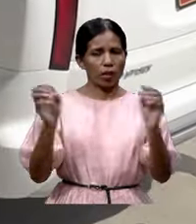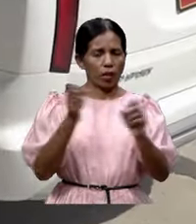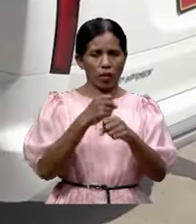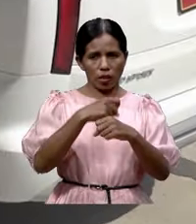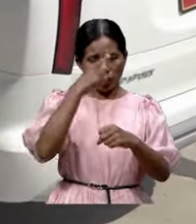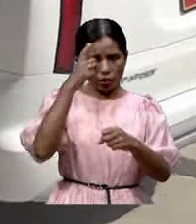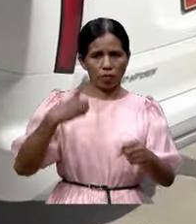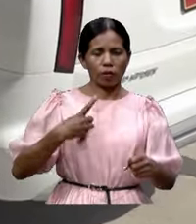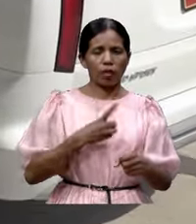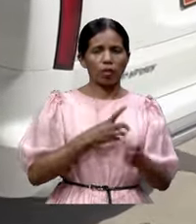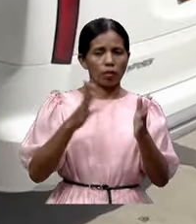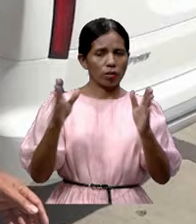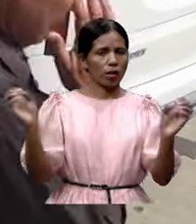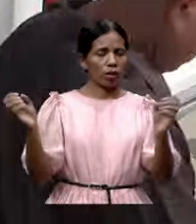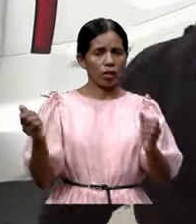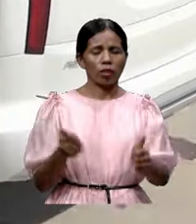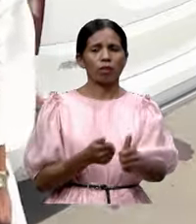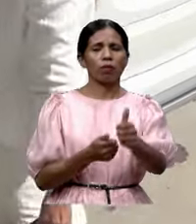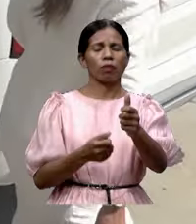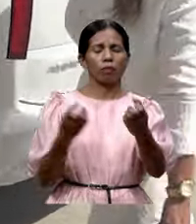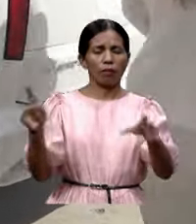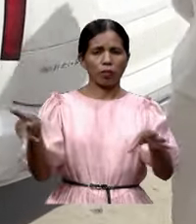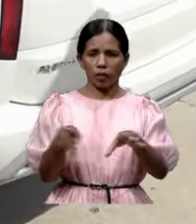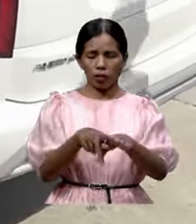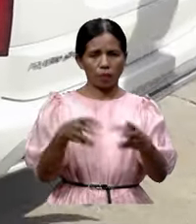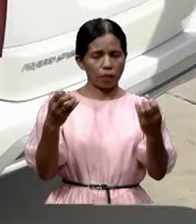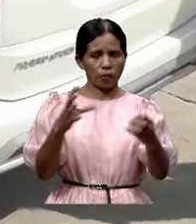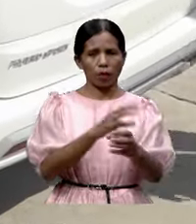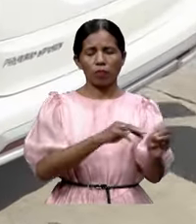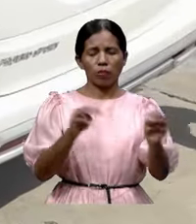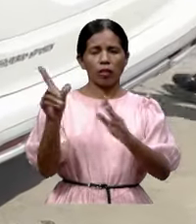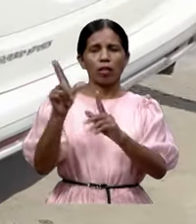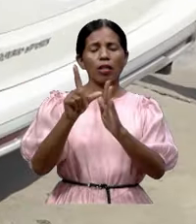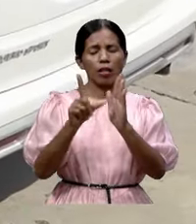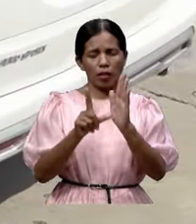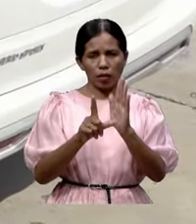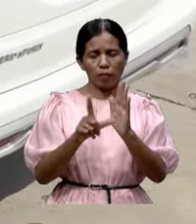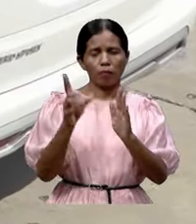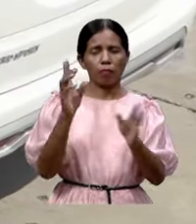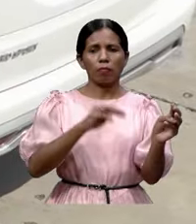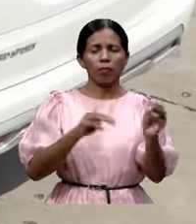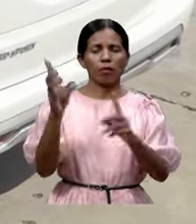tamba deputado sira la prense korum. Nune agenda refere a dia ba lorong san resisia fulan marsu, mai